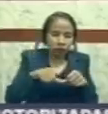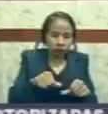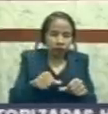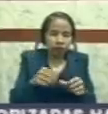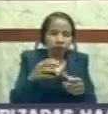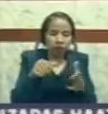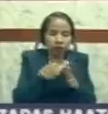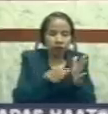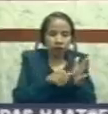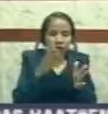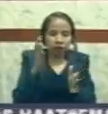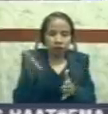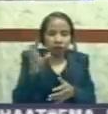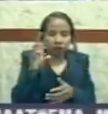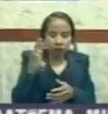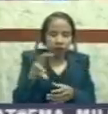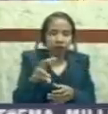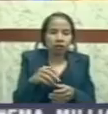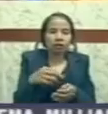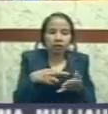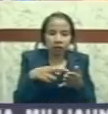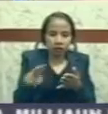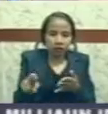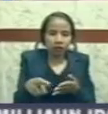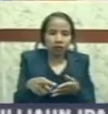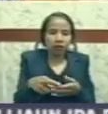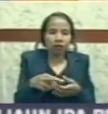56, se passa e da